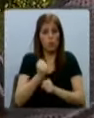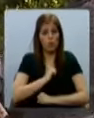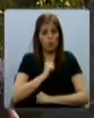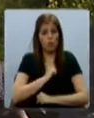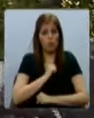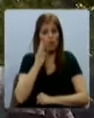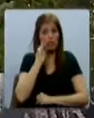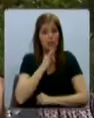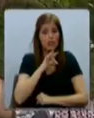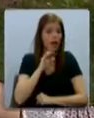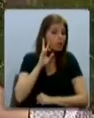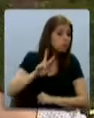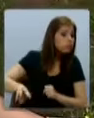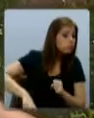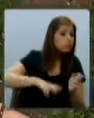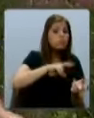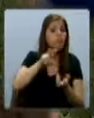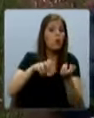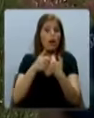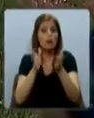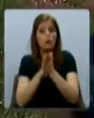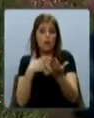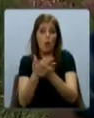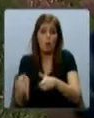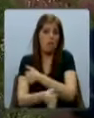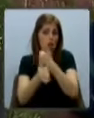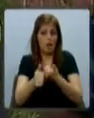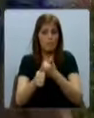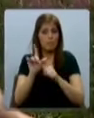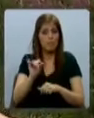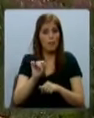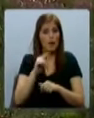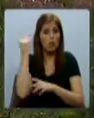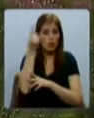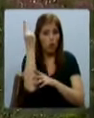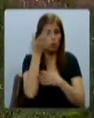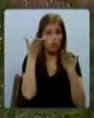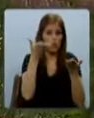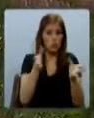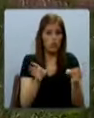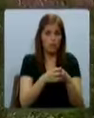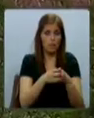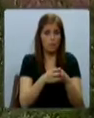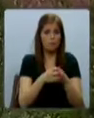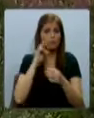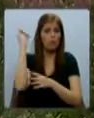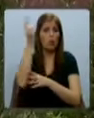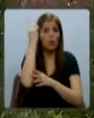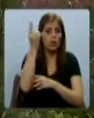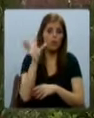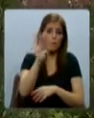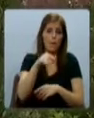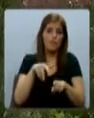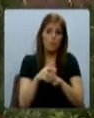descartar todas as possibilidades e dar o nosso melhor nesse sentido. Aqui também o meio aéreo vai ajudar em quê? O meio aéreo é mais uma ferramenta